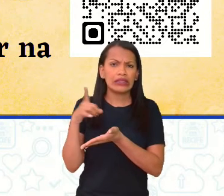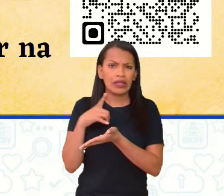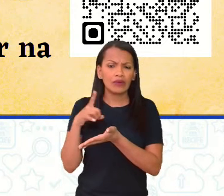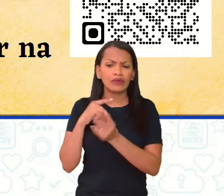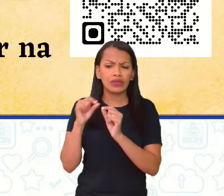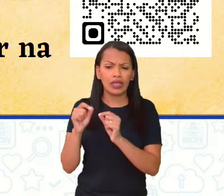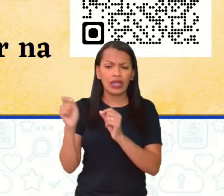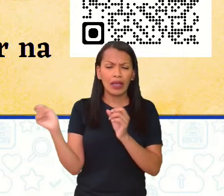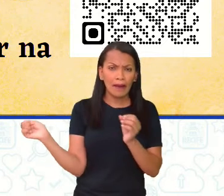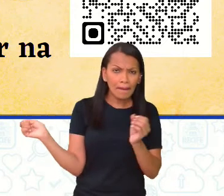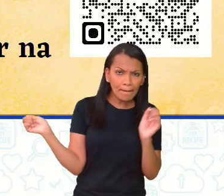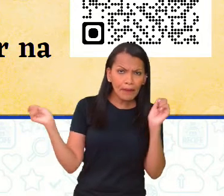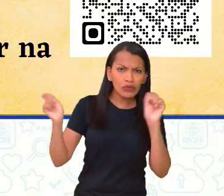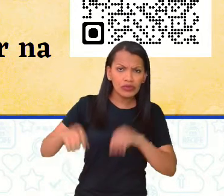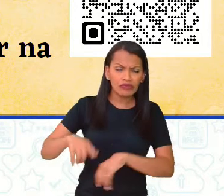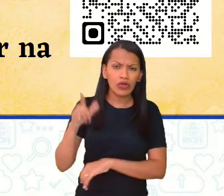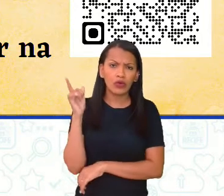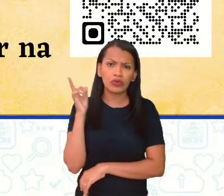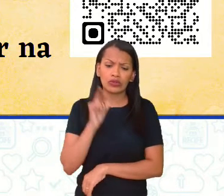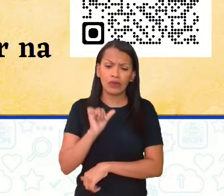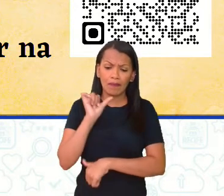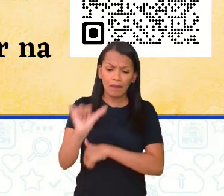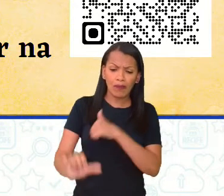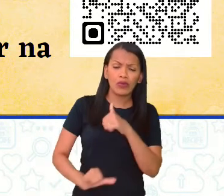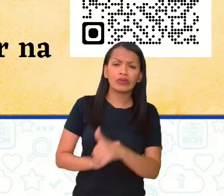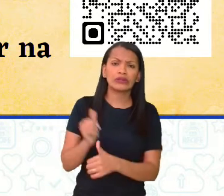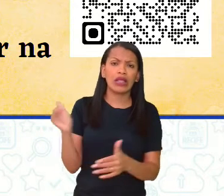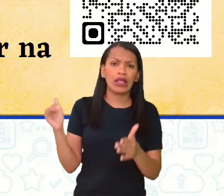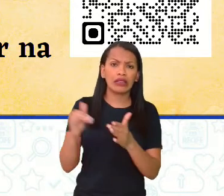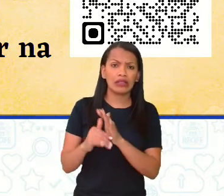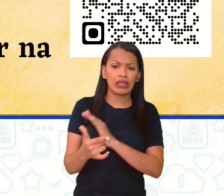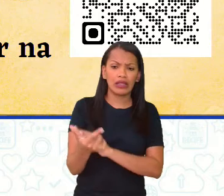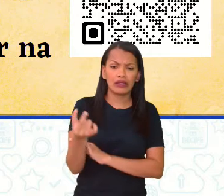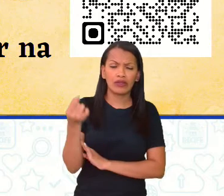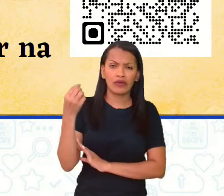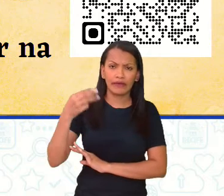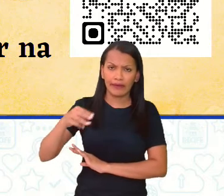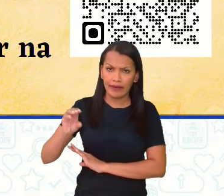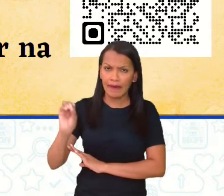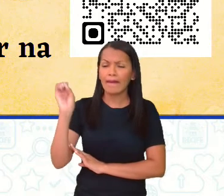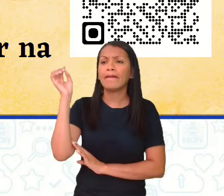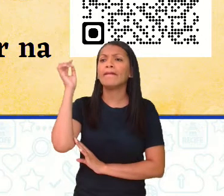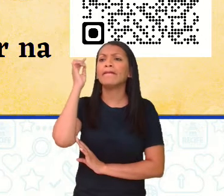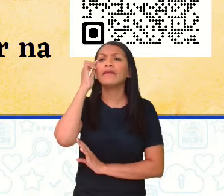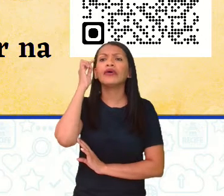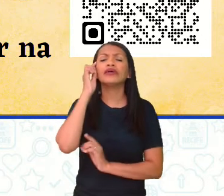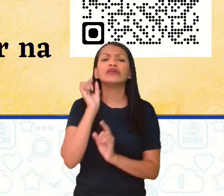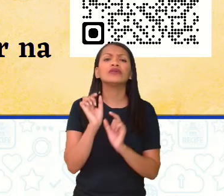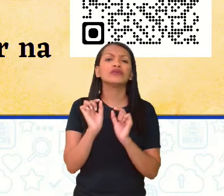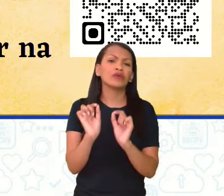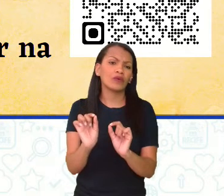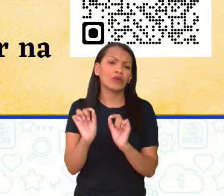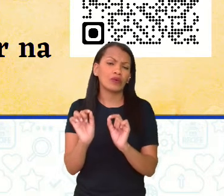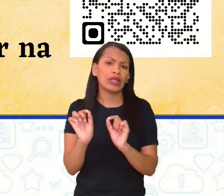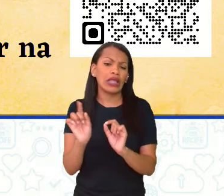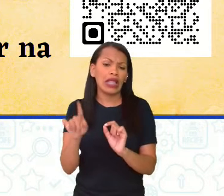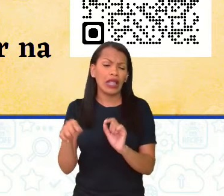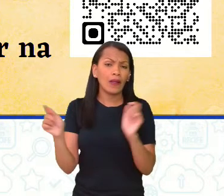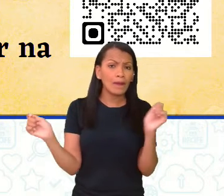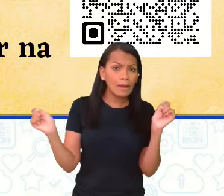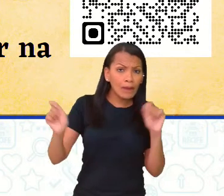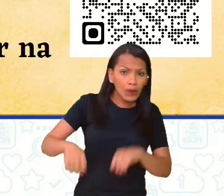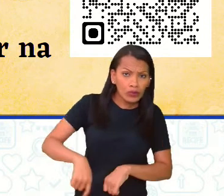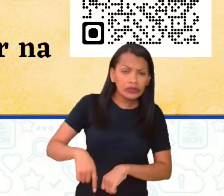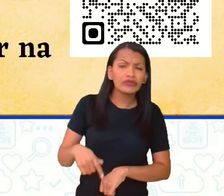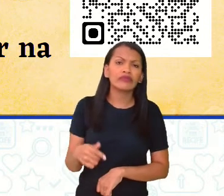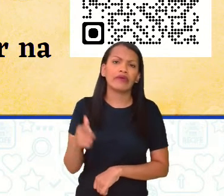professor Gilson? Então é interessante vocês lerem esses objetivos pensando nisso aí. O que será, né, que é possível ainda